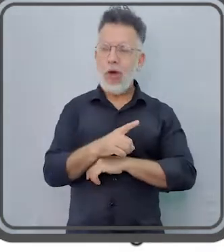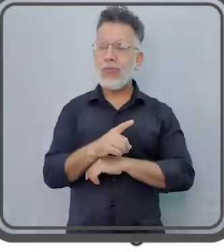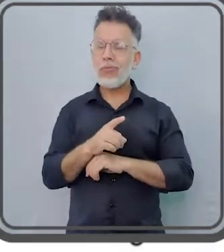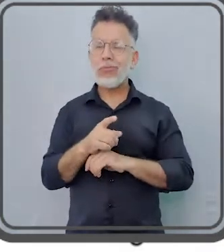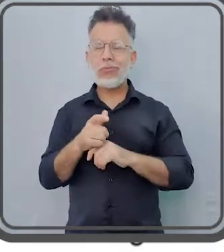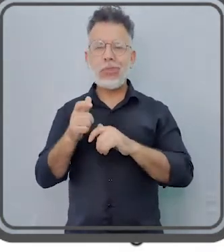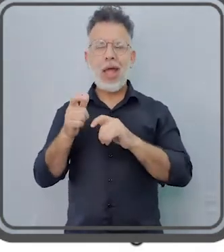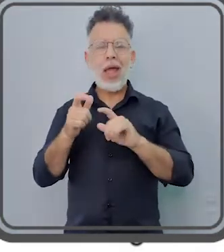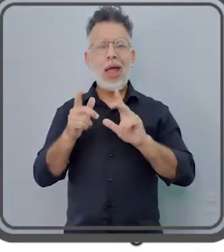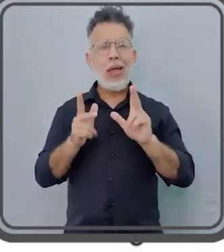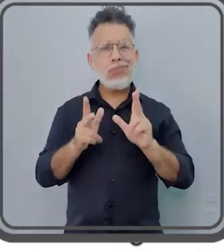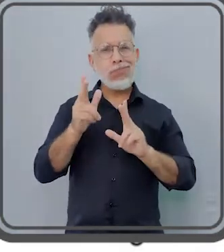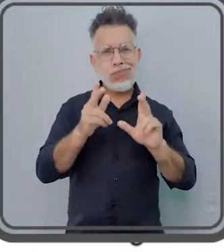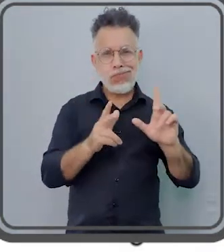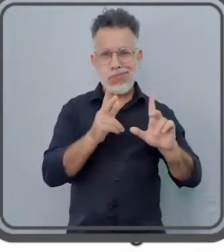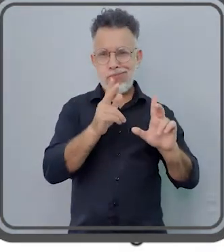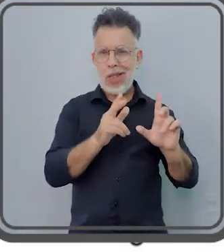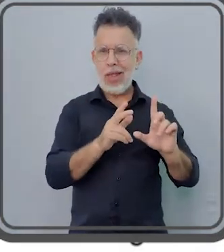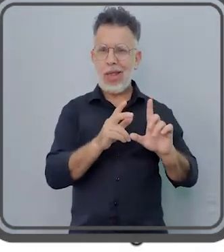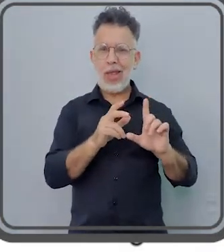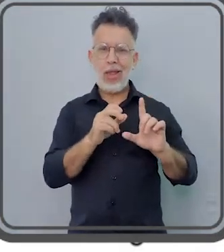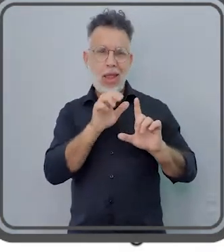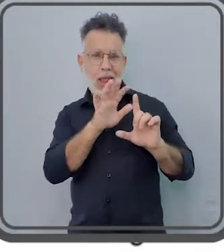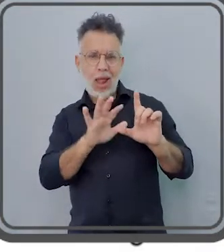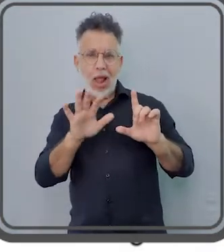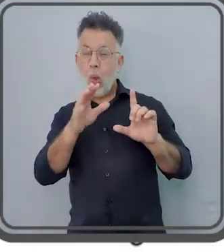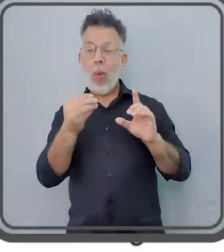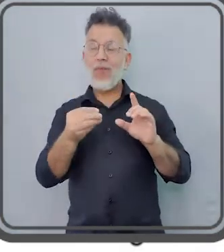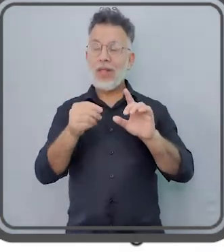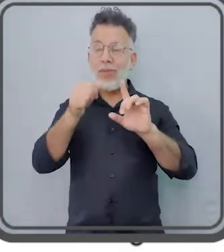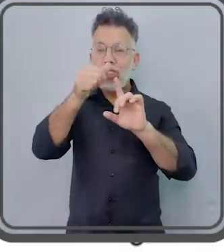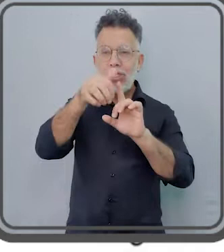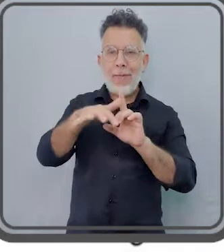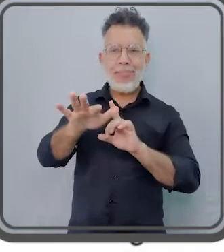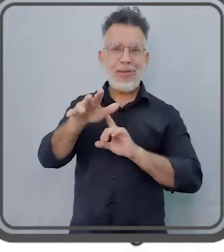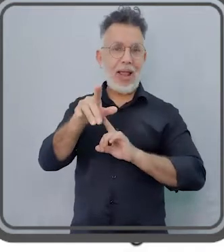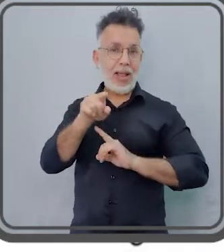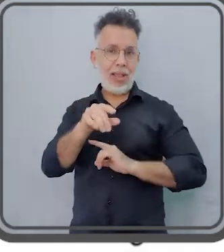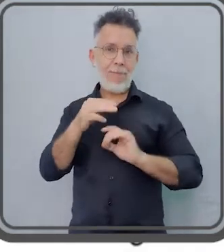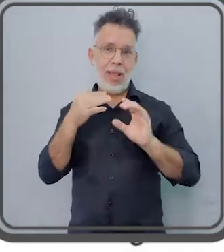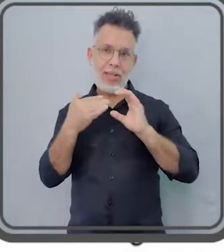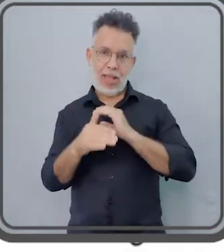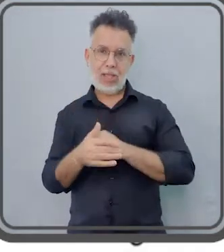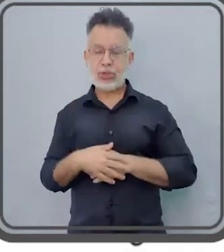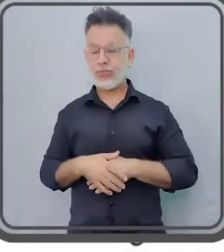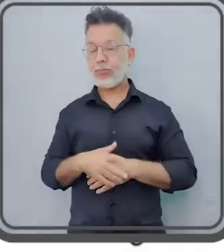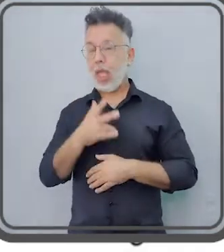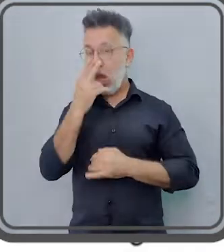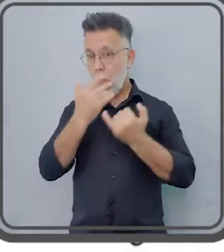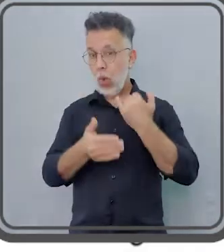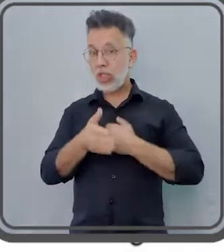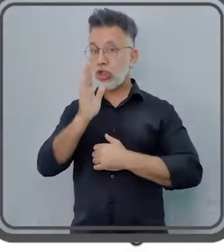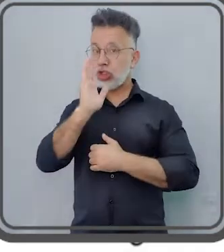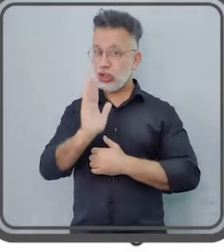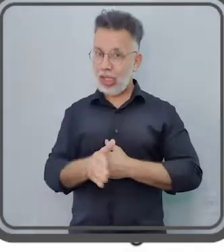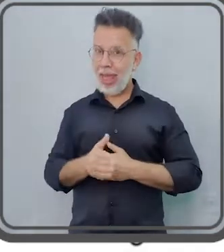gente amplifica essa mensagem? Eu acho que a gente já está nesse caminho. Uma coisa que me chamou